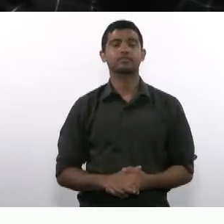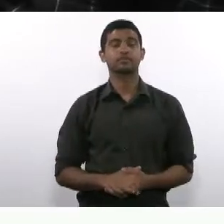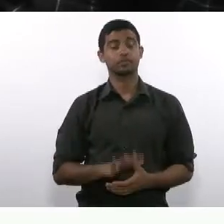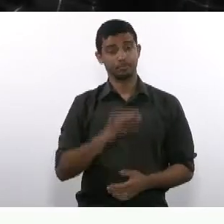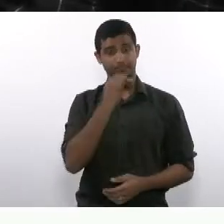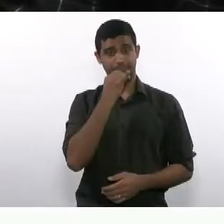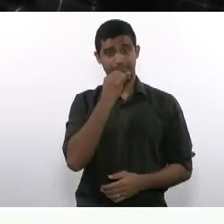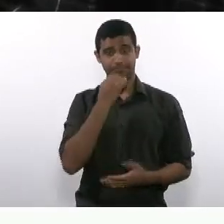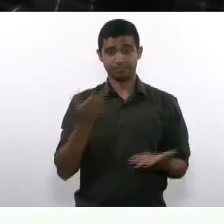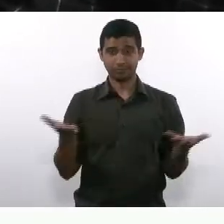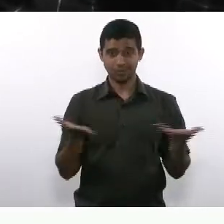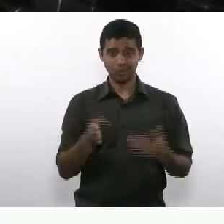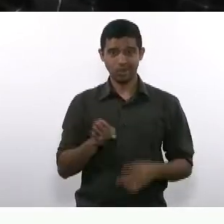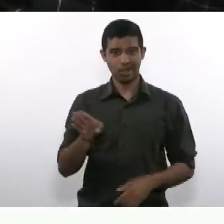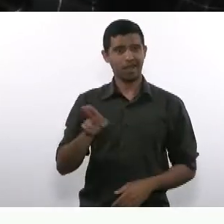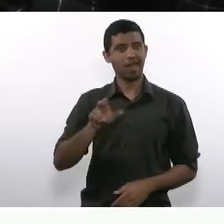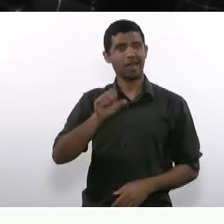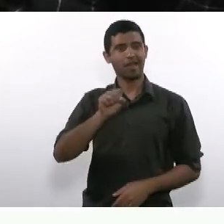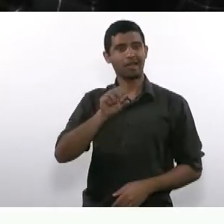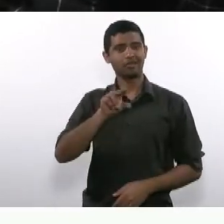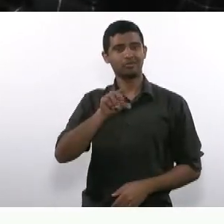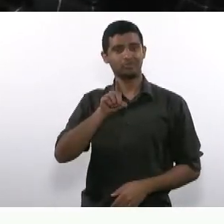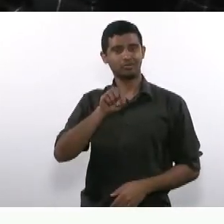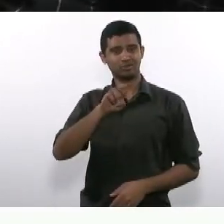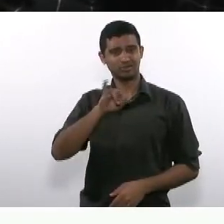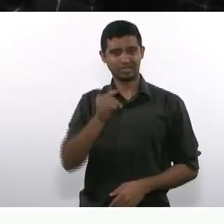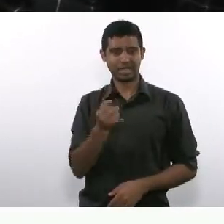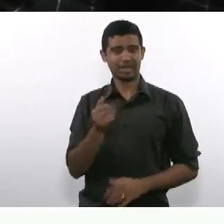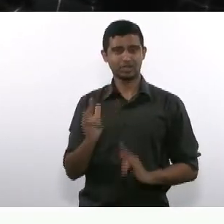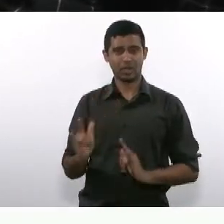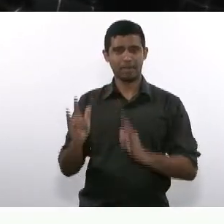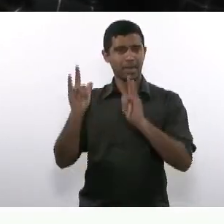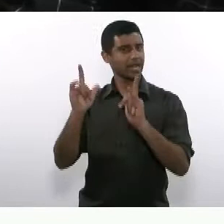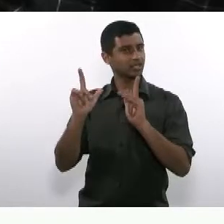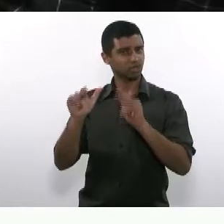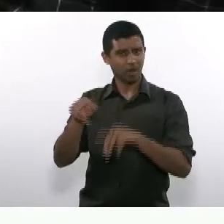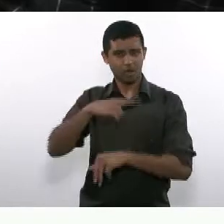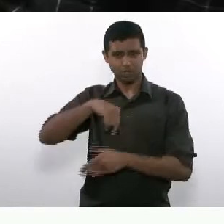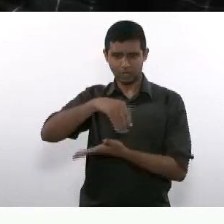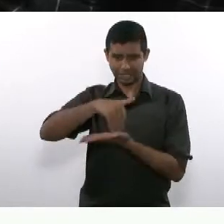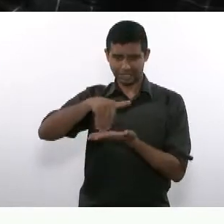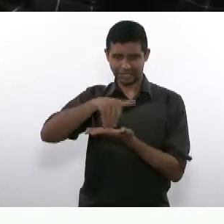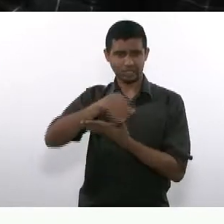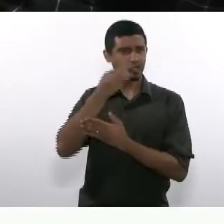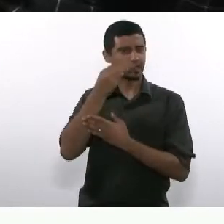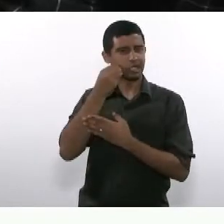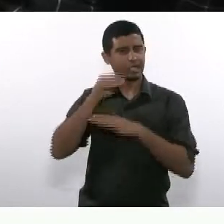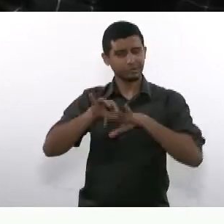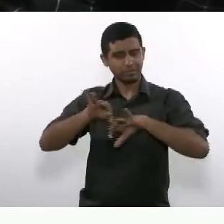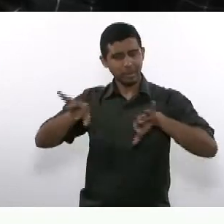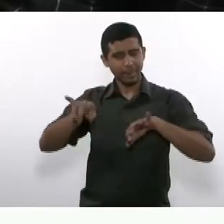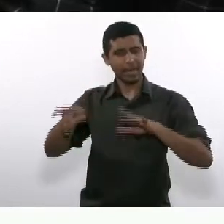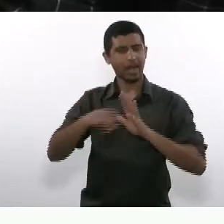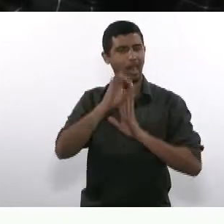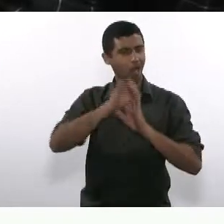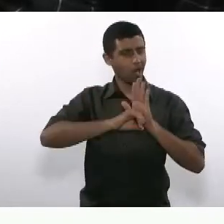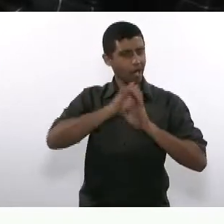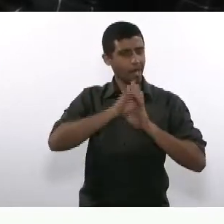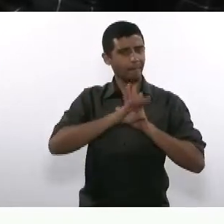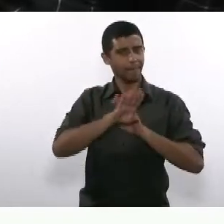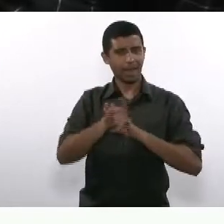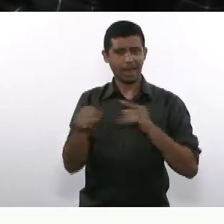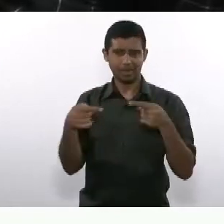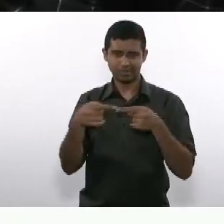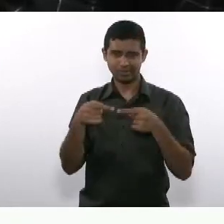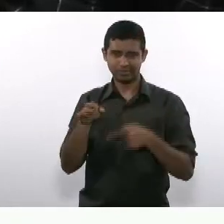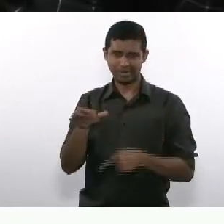exemplo, a Suderj funciona no mesmo prédio da Secretaria. A gente está fazendo essa separação orçamentária, mas a Suderj foi